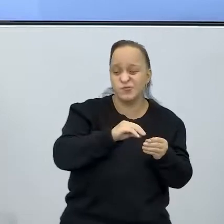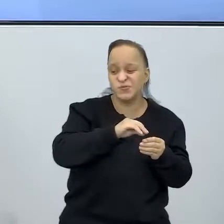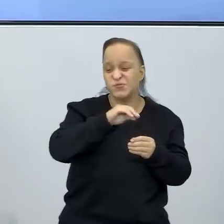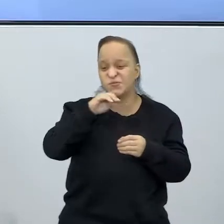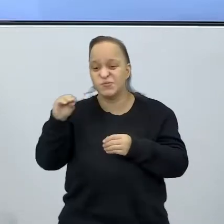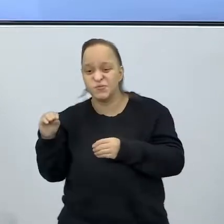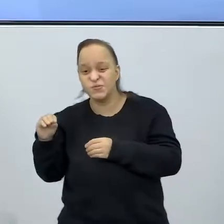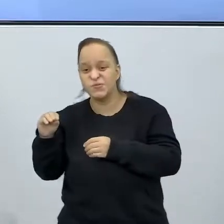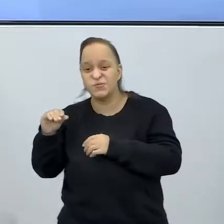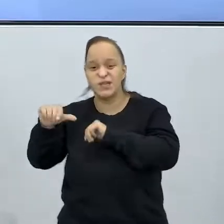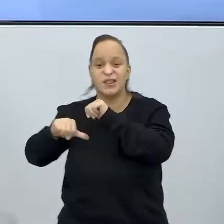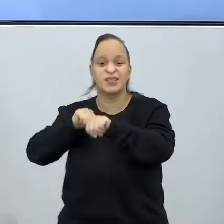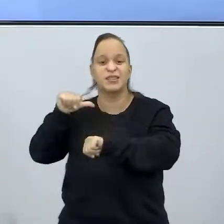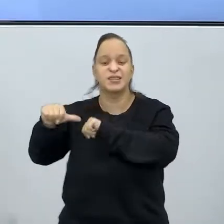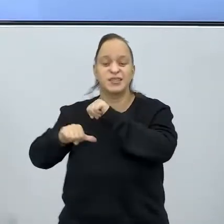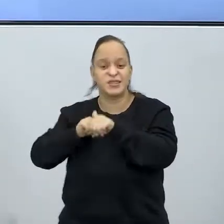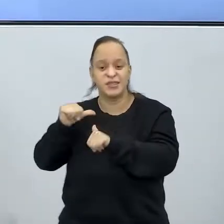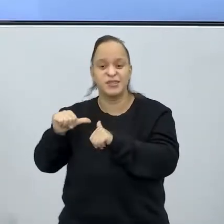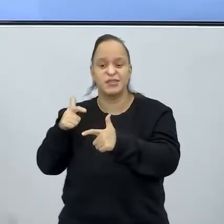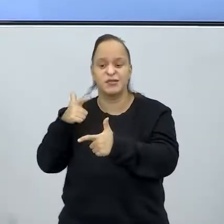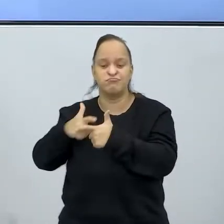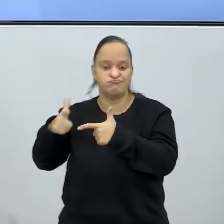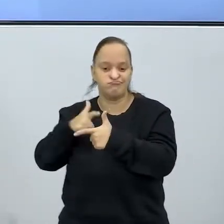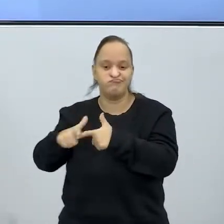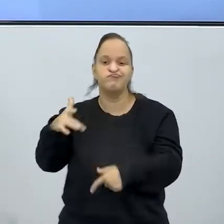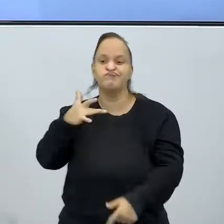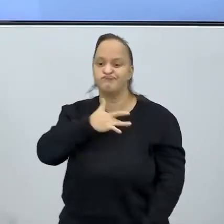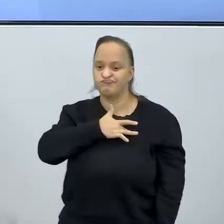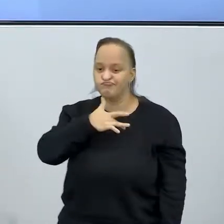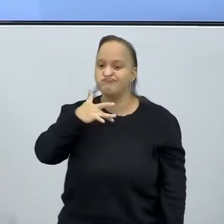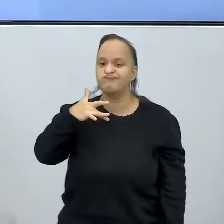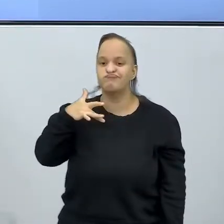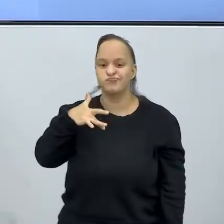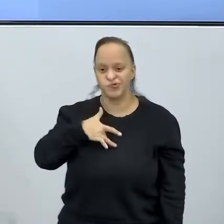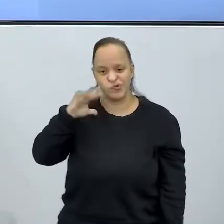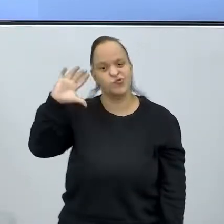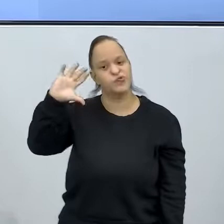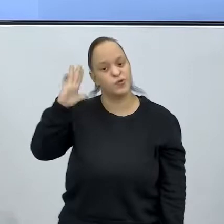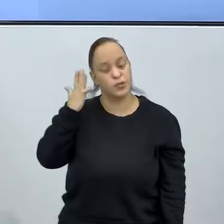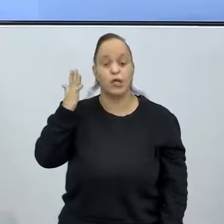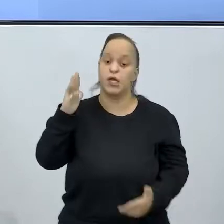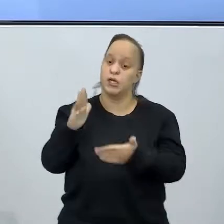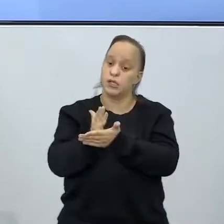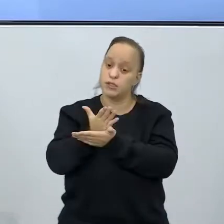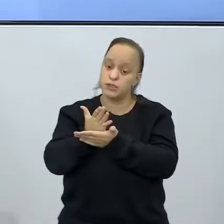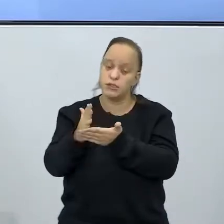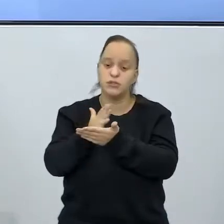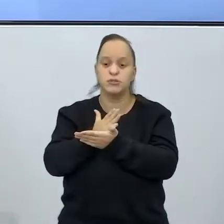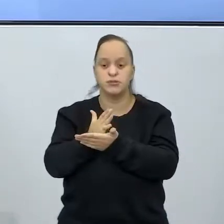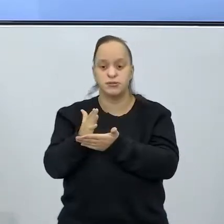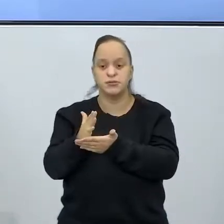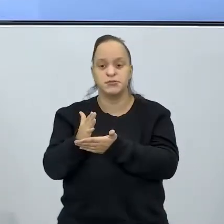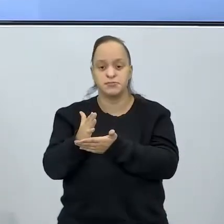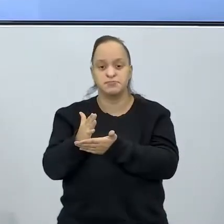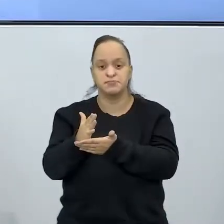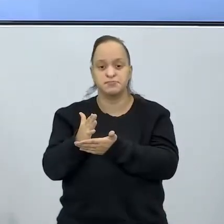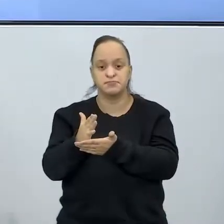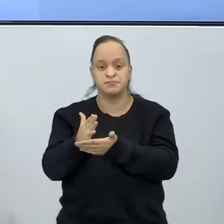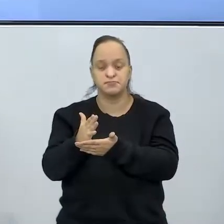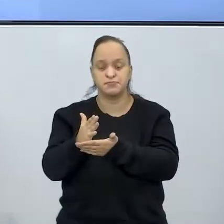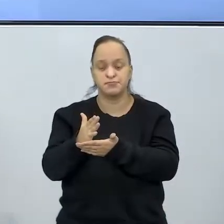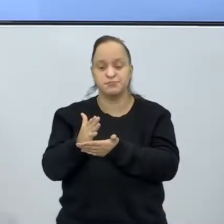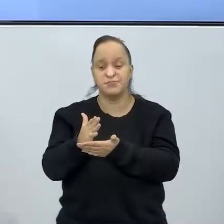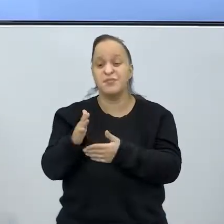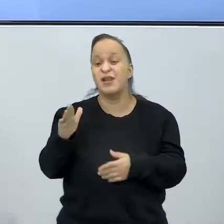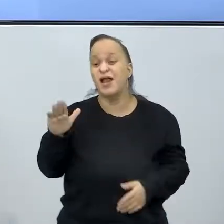Então, quando a gente... Aliás, problemas de saúde. Ela até fala aqui que muitos deles têm até... um papel muito